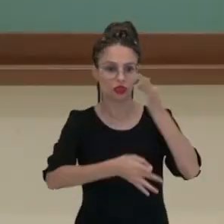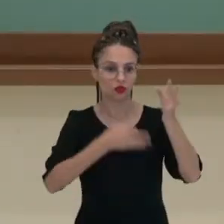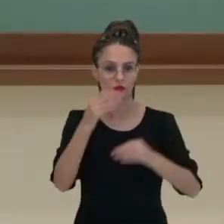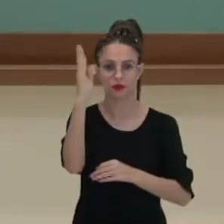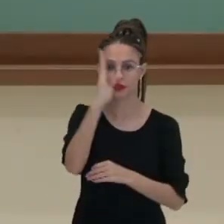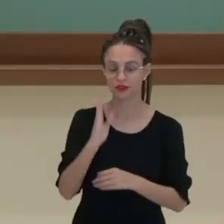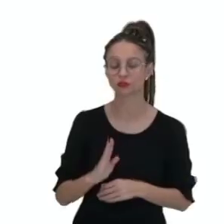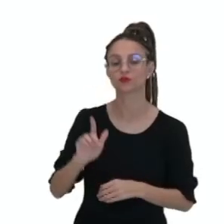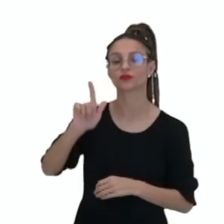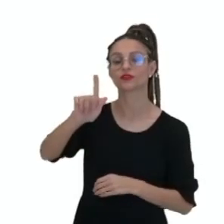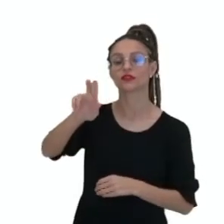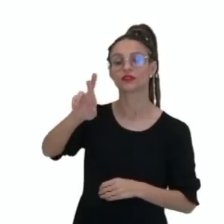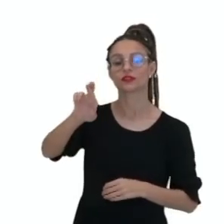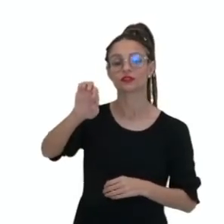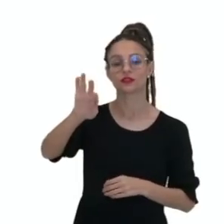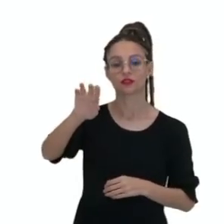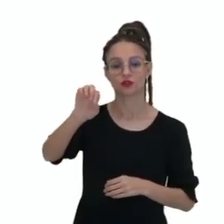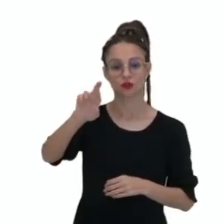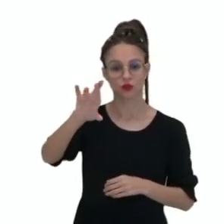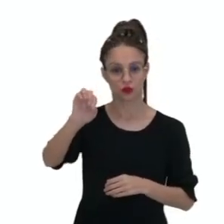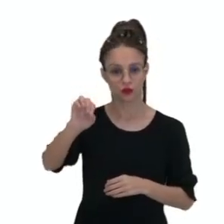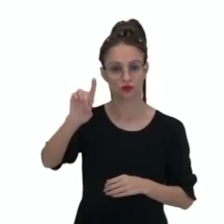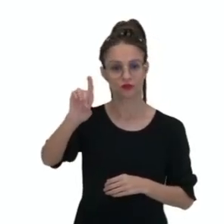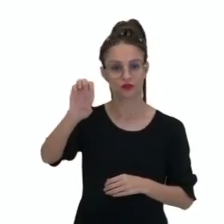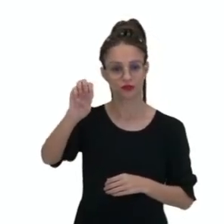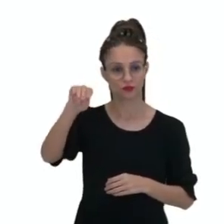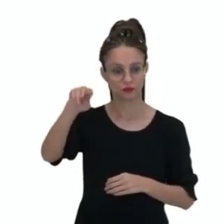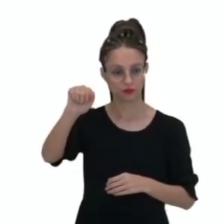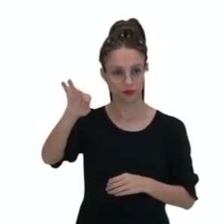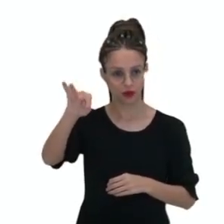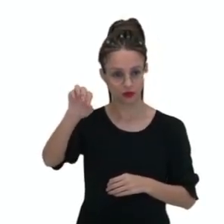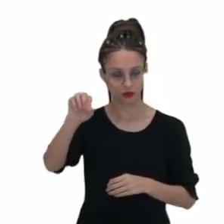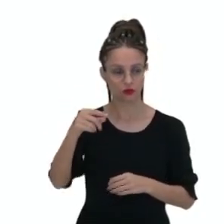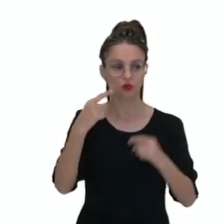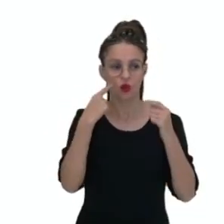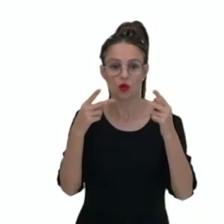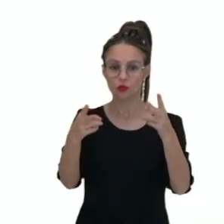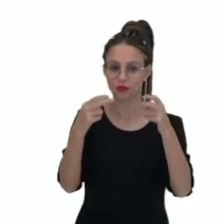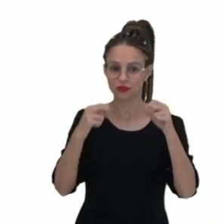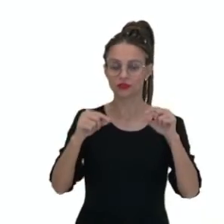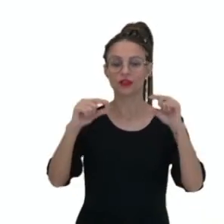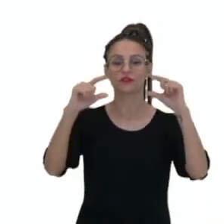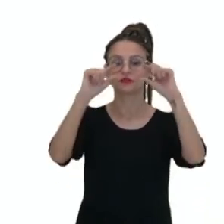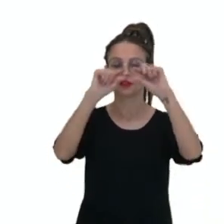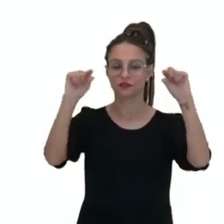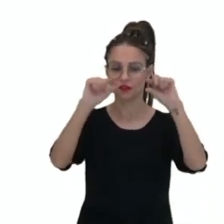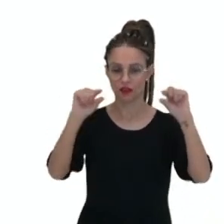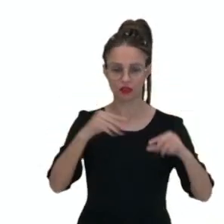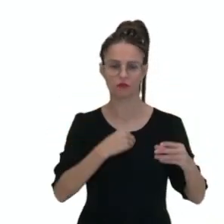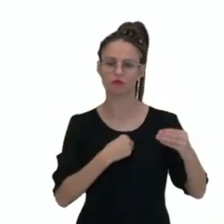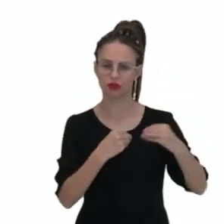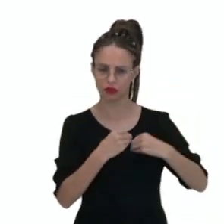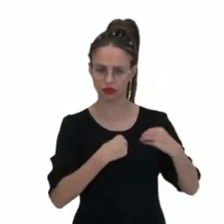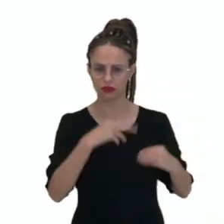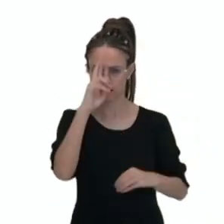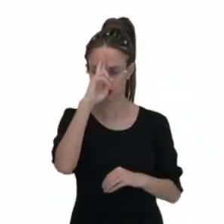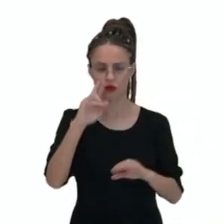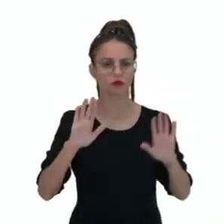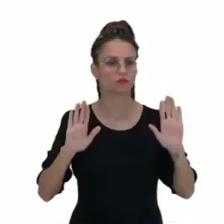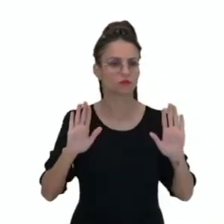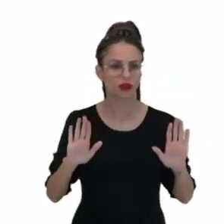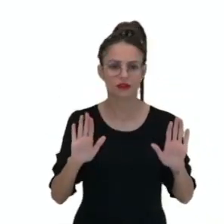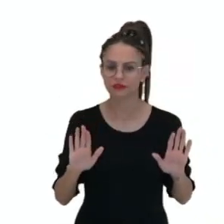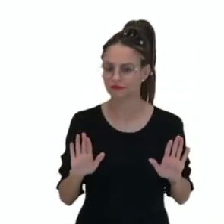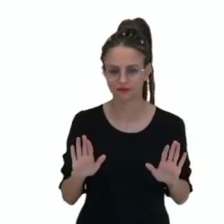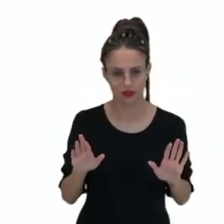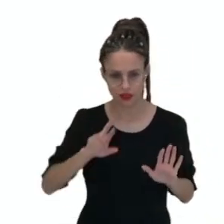quem? Gregório de Matos Guerra. Observem os versos do Gregório. Pequei, Senhor, mas não